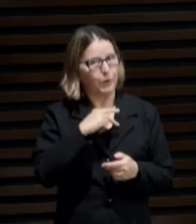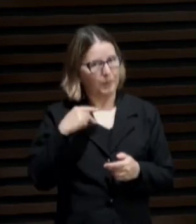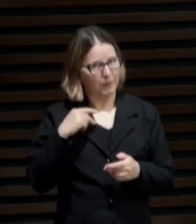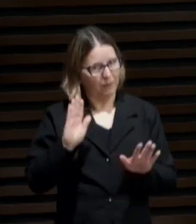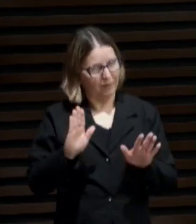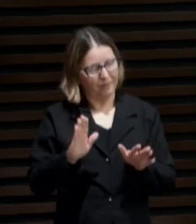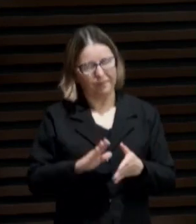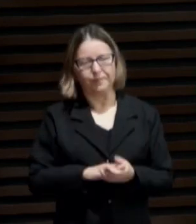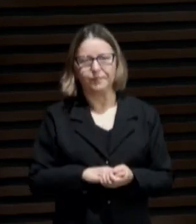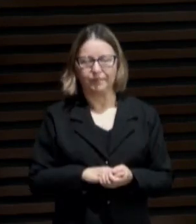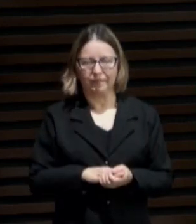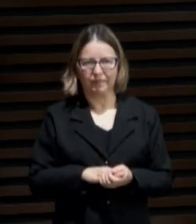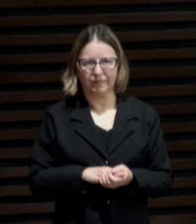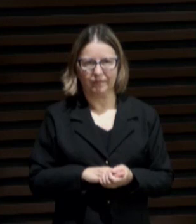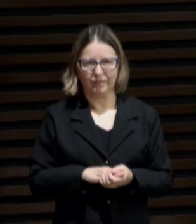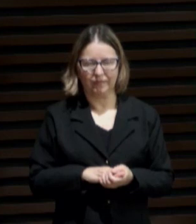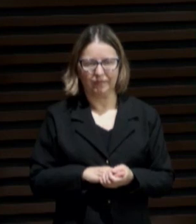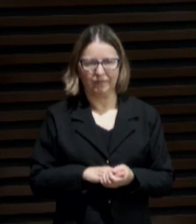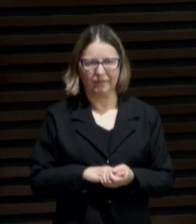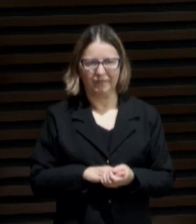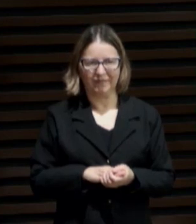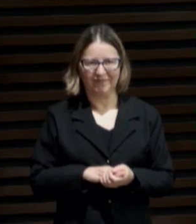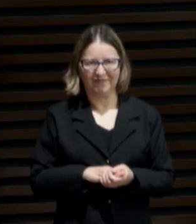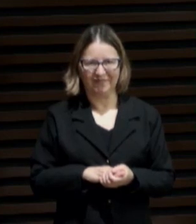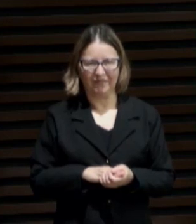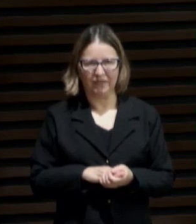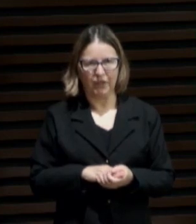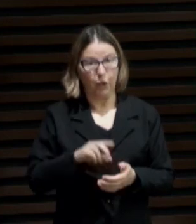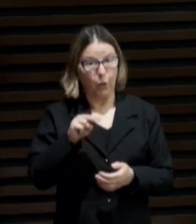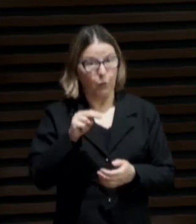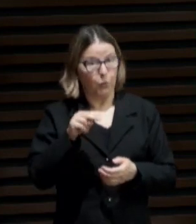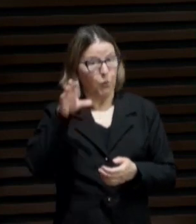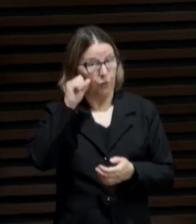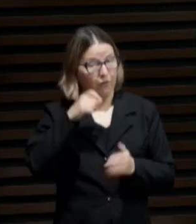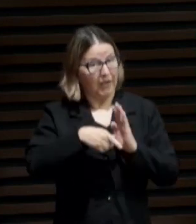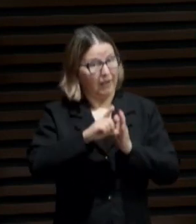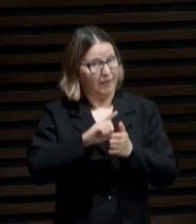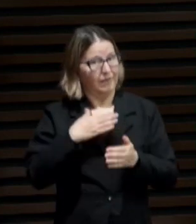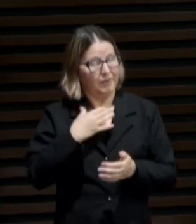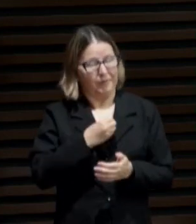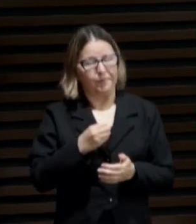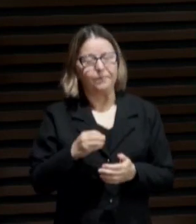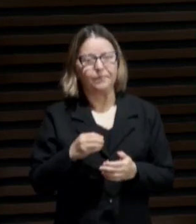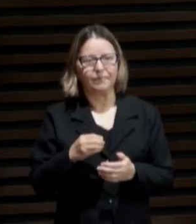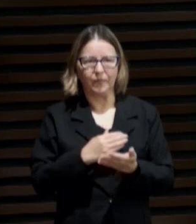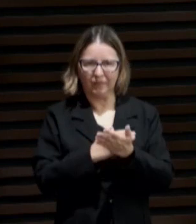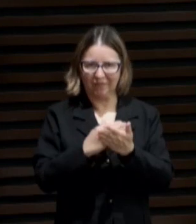púlpito. Olha que definição. Eu nunca tinha visto isso na minha vida. Ele diz assim,